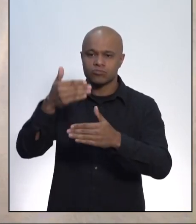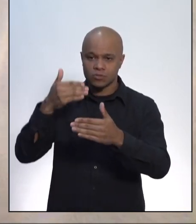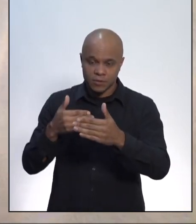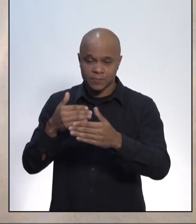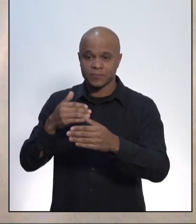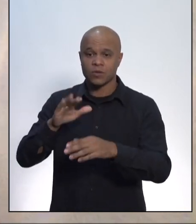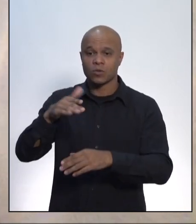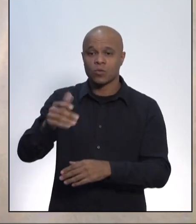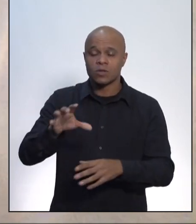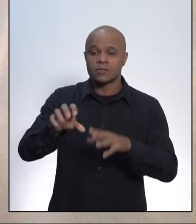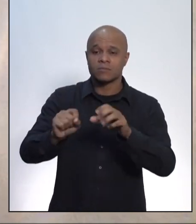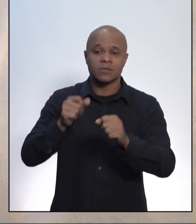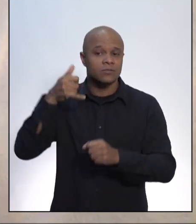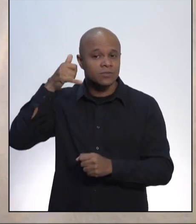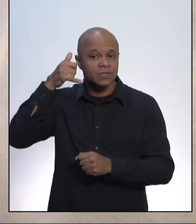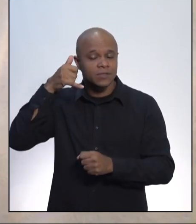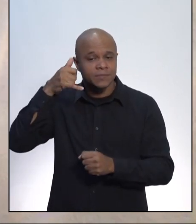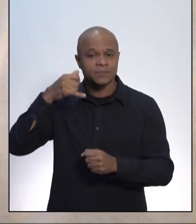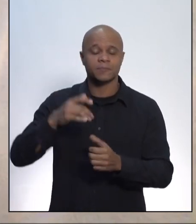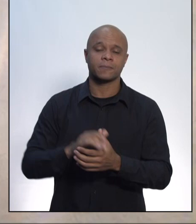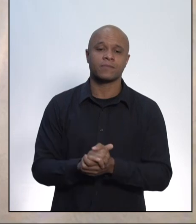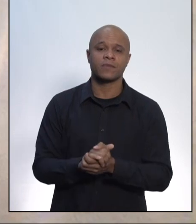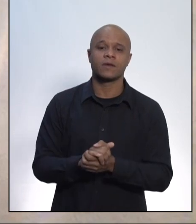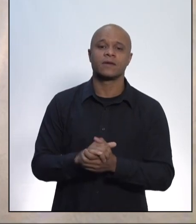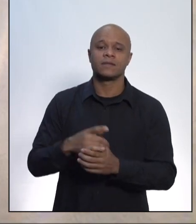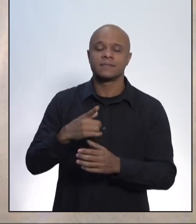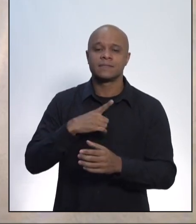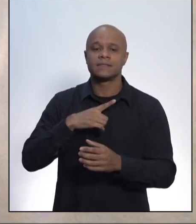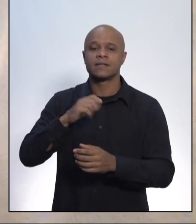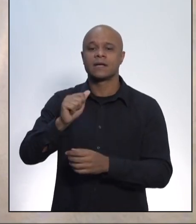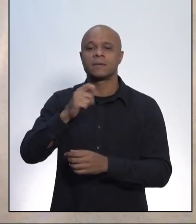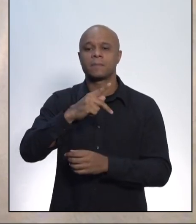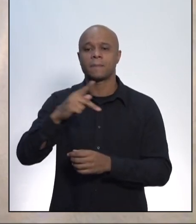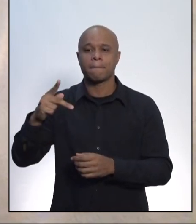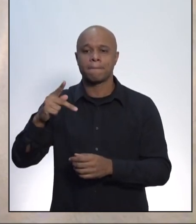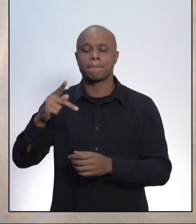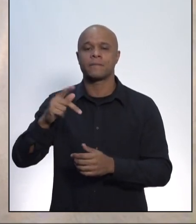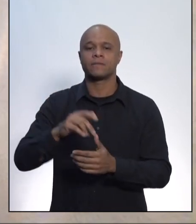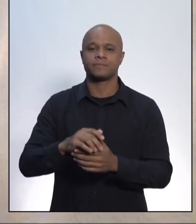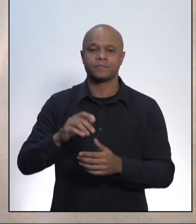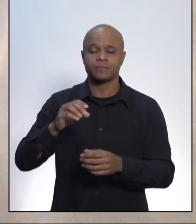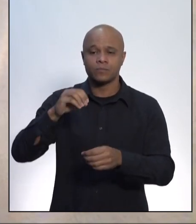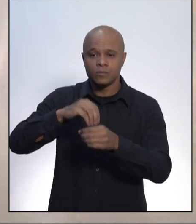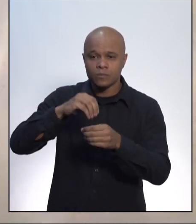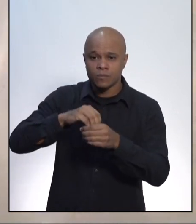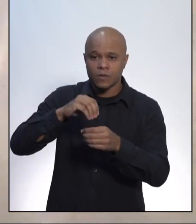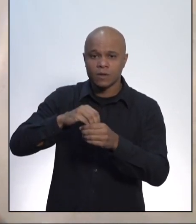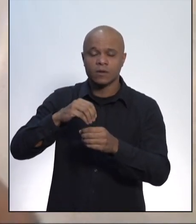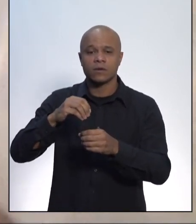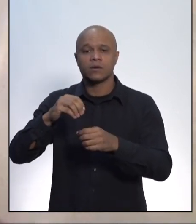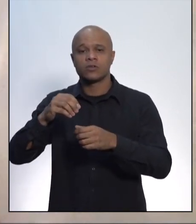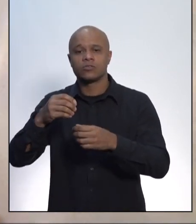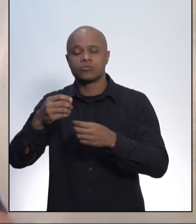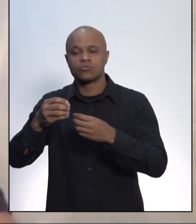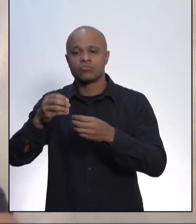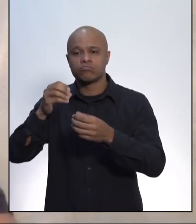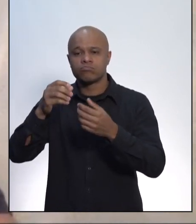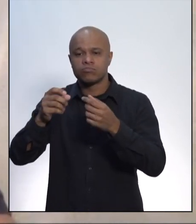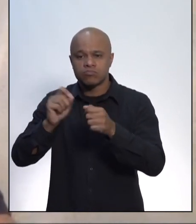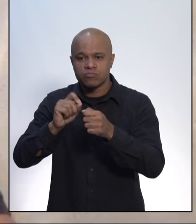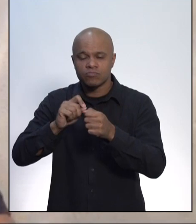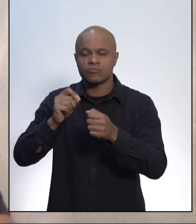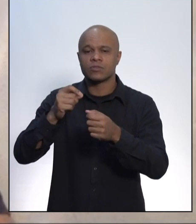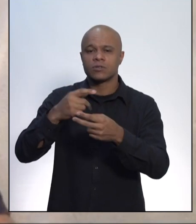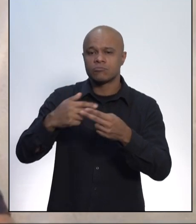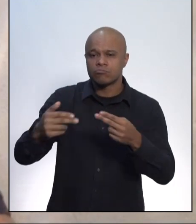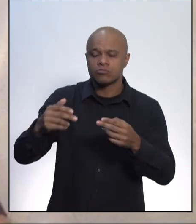quando você pega o celular, que tem lá um aplicativo dentro desse aparelho, porque tudo converge, na verdade, para